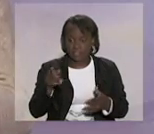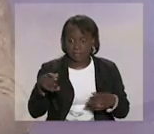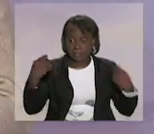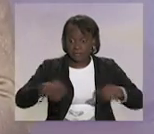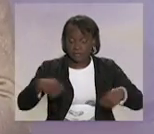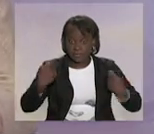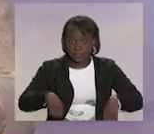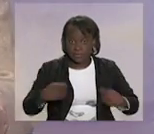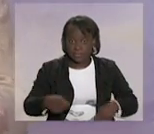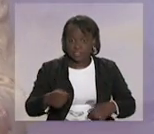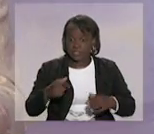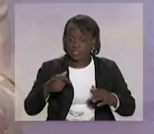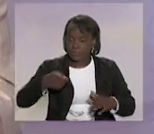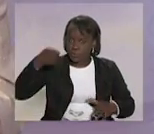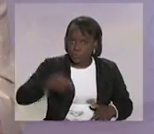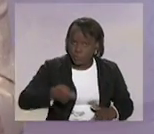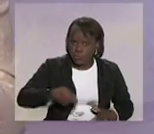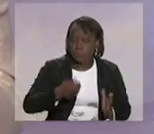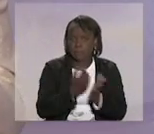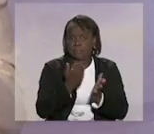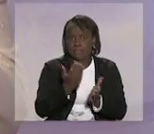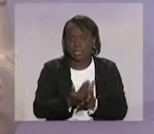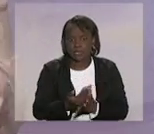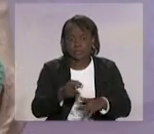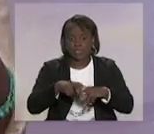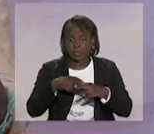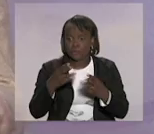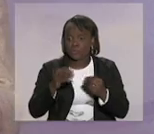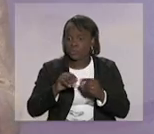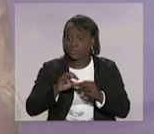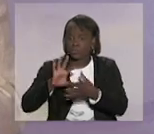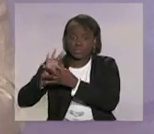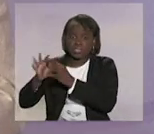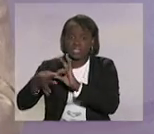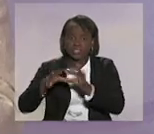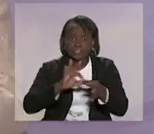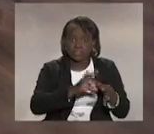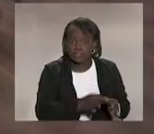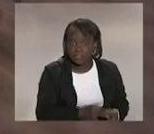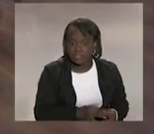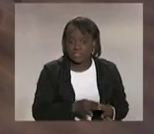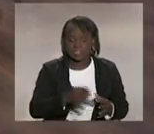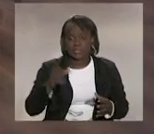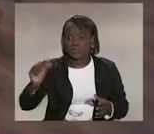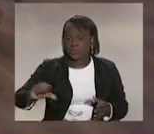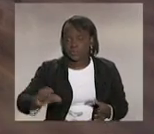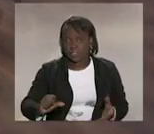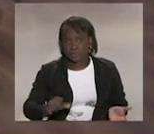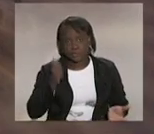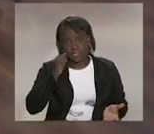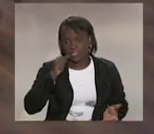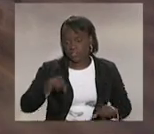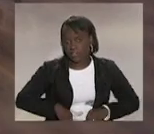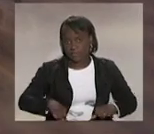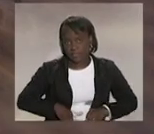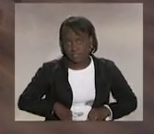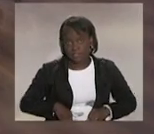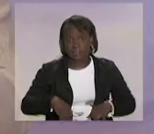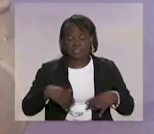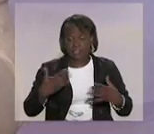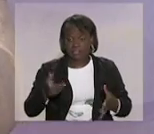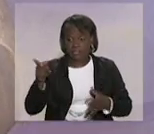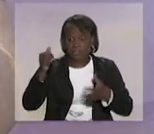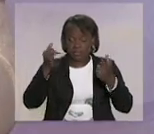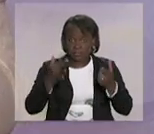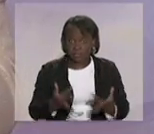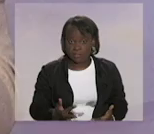que é preciso um maior rigor, dado todo esse contexto, não é, desfavorável à mulher. E quando você